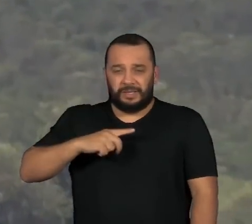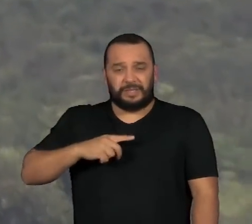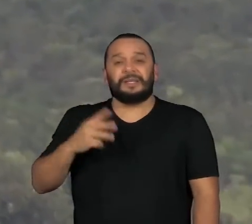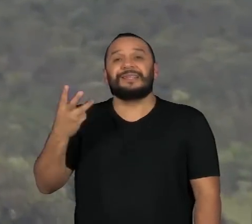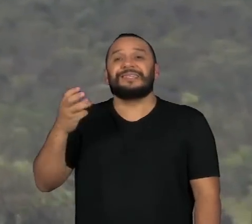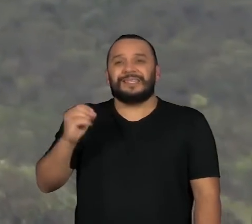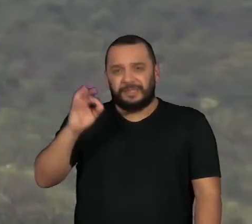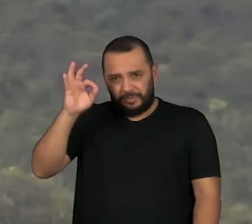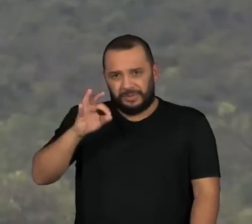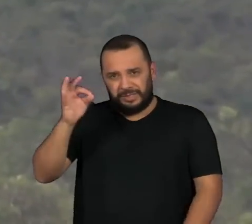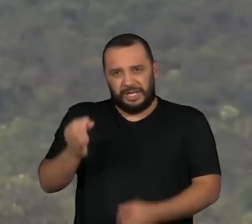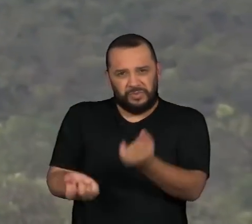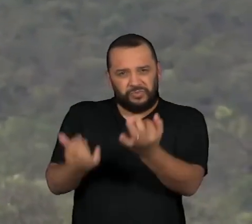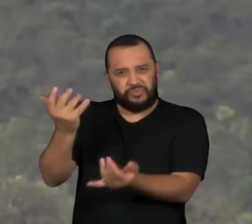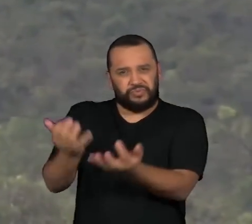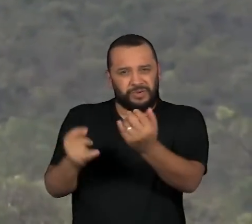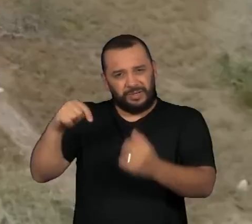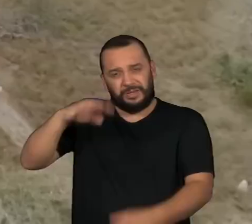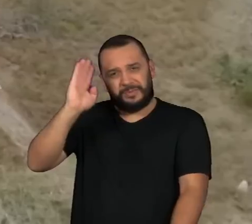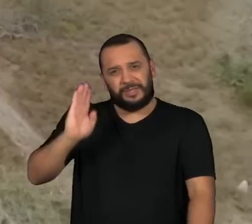do total queimado no país.